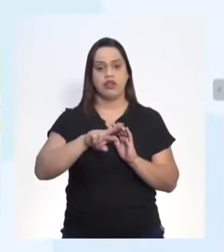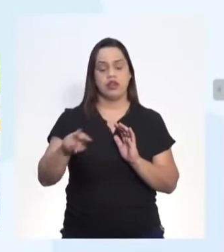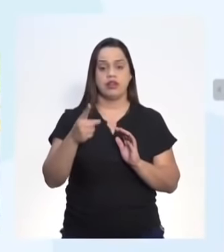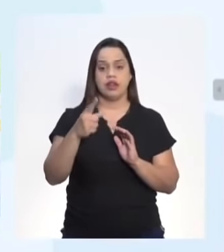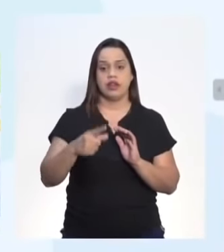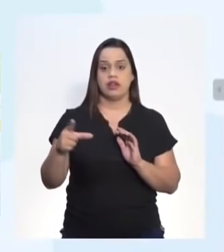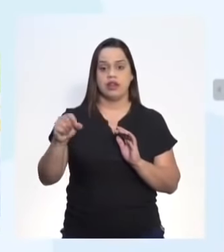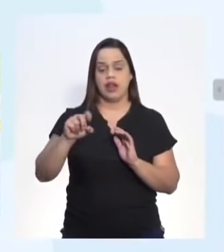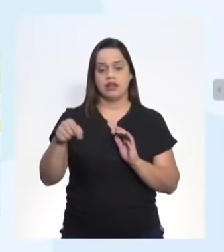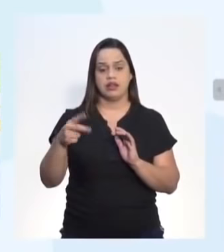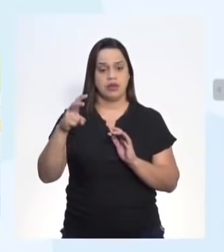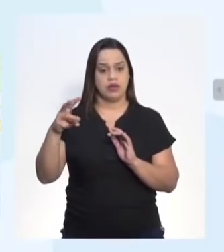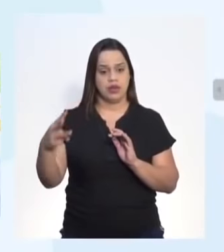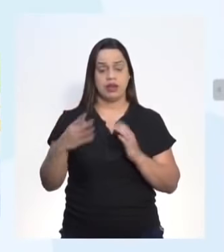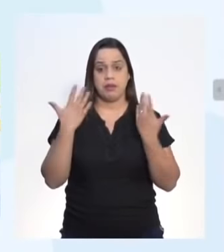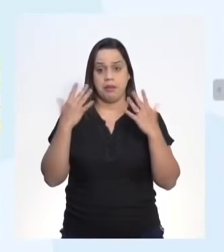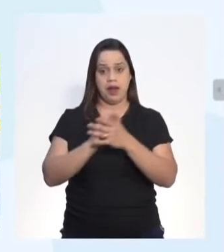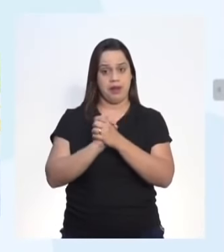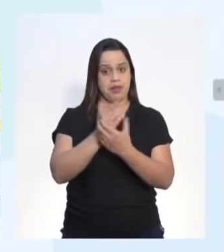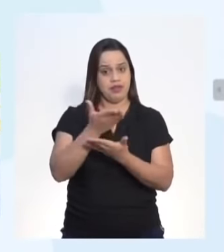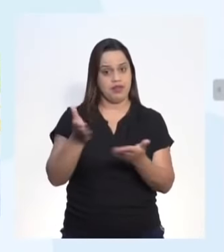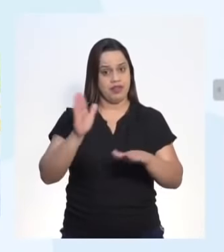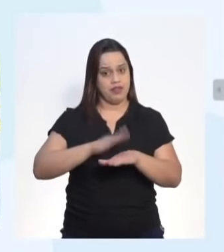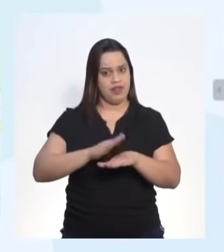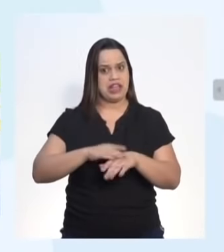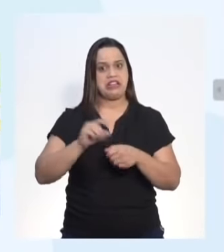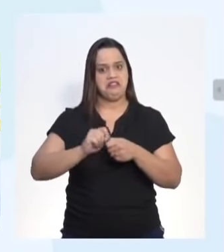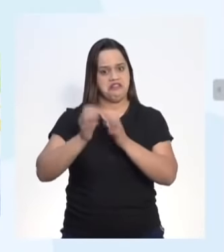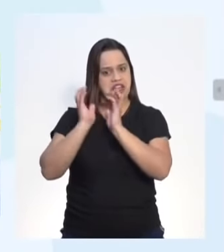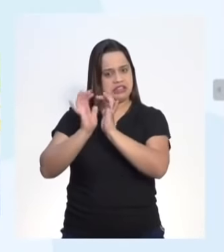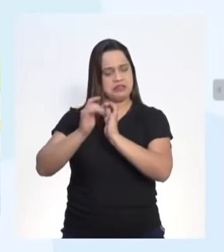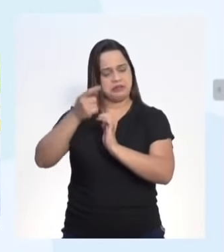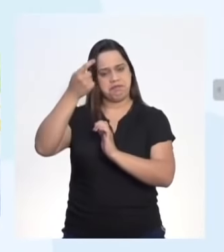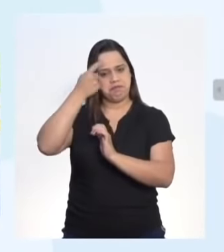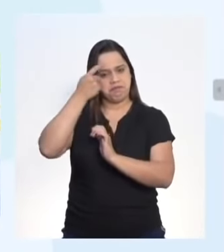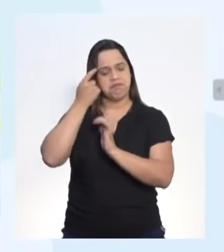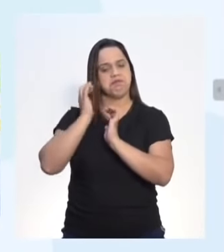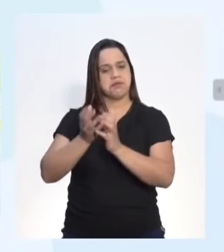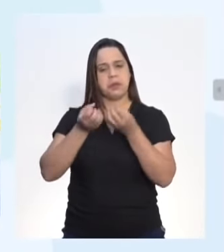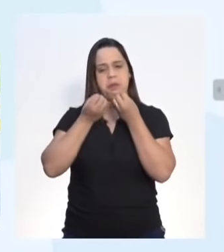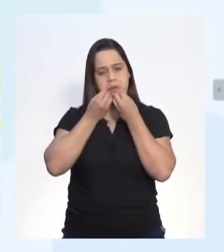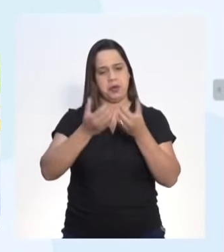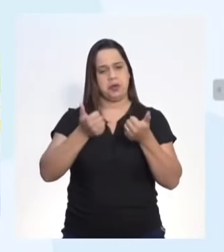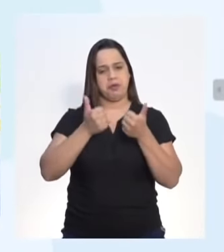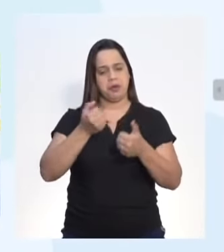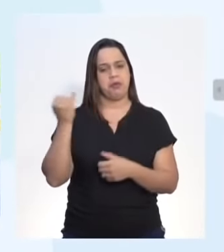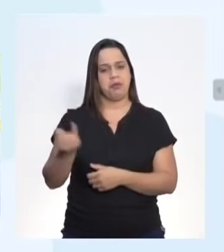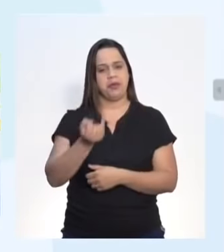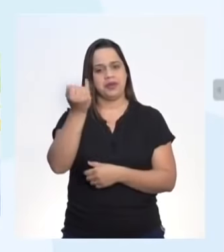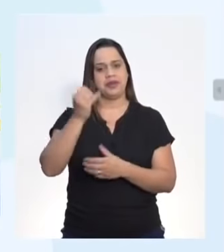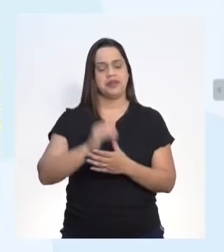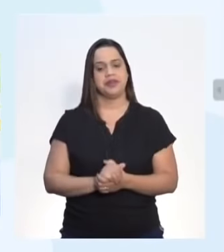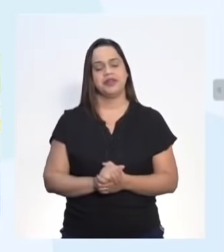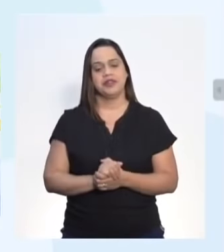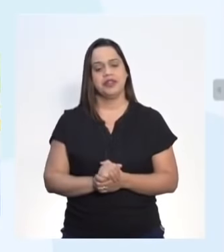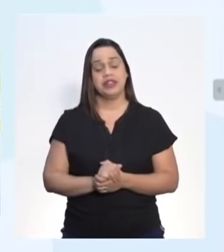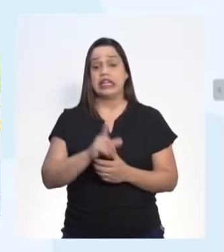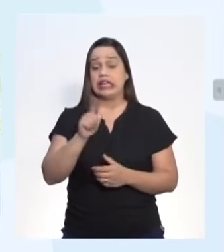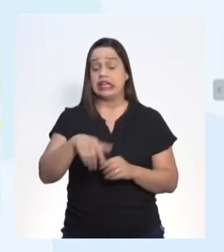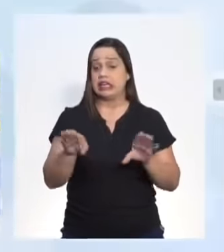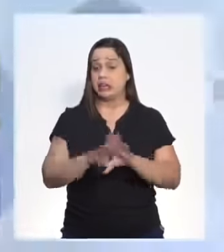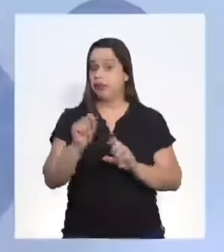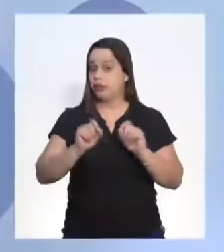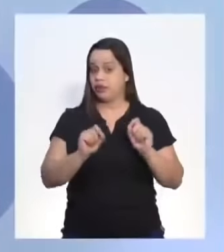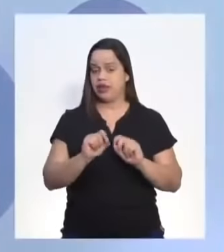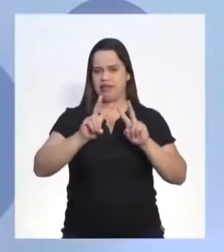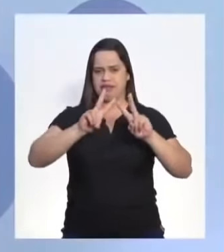110,53. Parabéns a todos que fizeram. E fizeram na raça mesmo, né? Essa é importante. Essa questão do arredondamento, né,